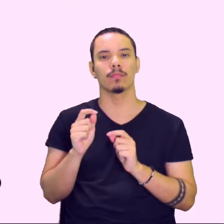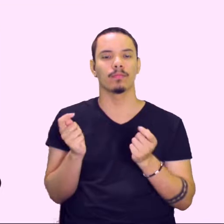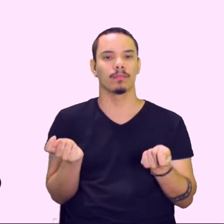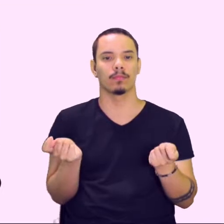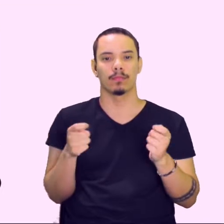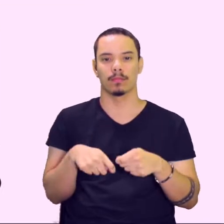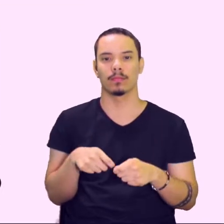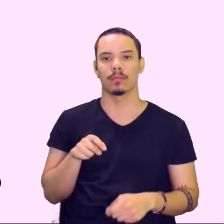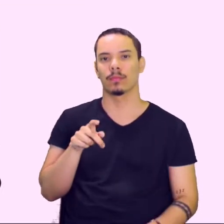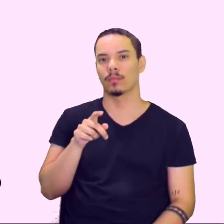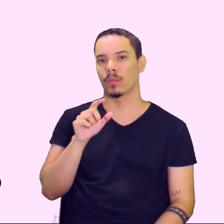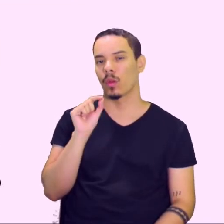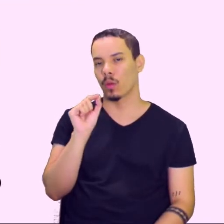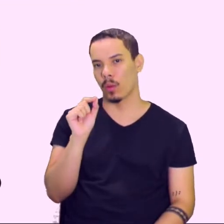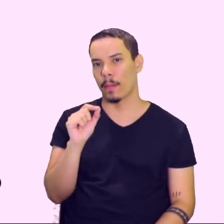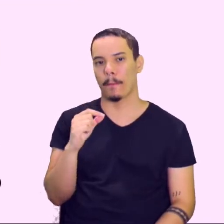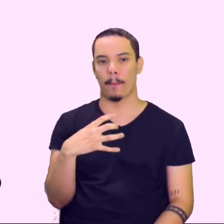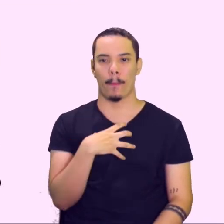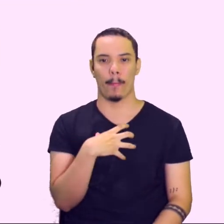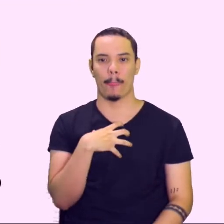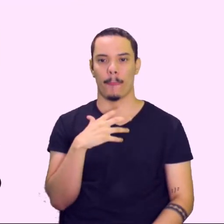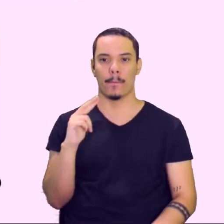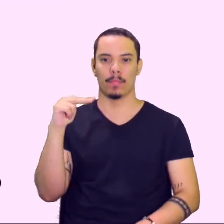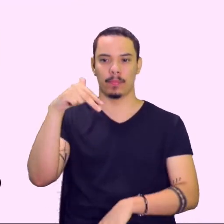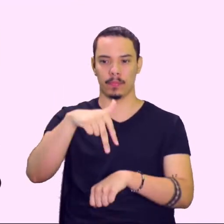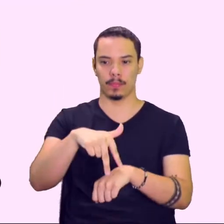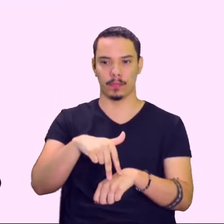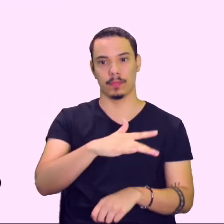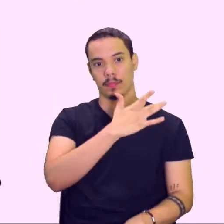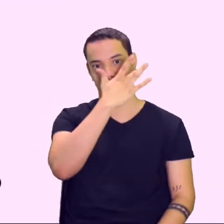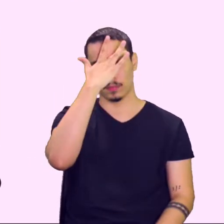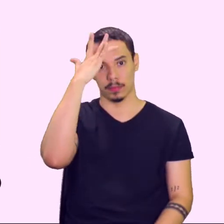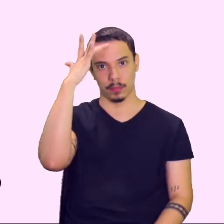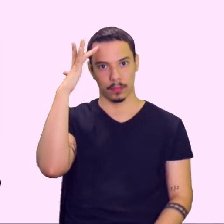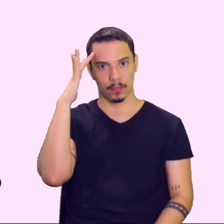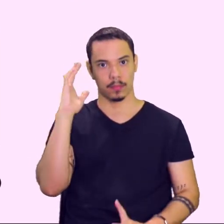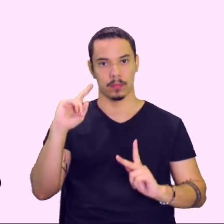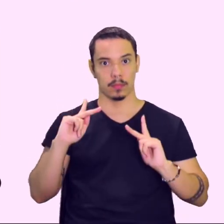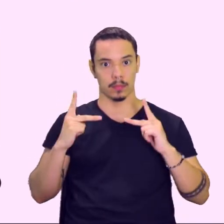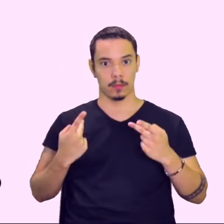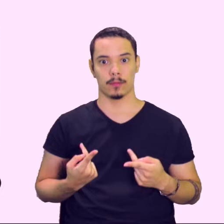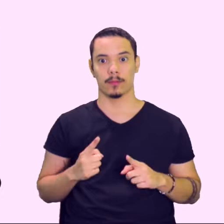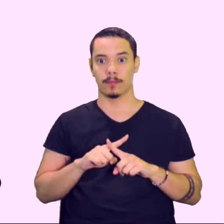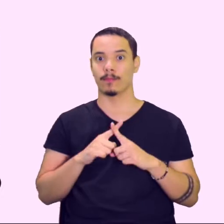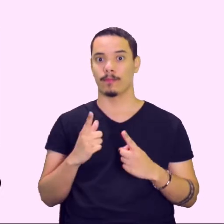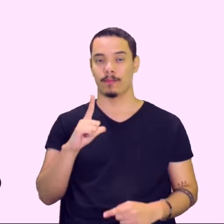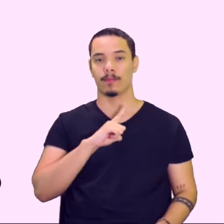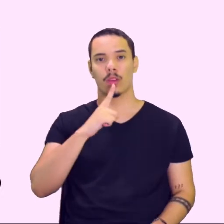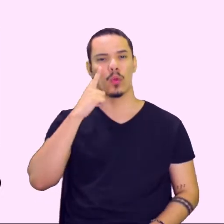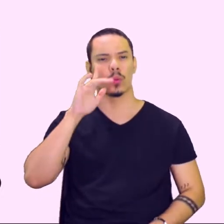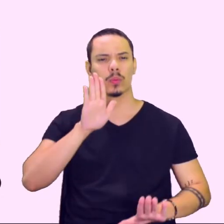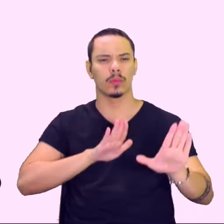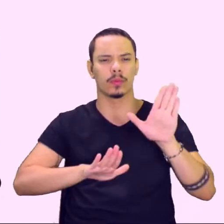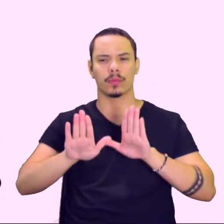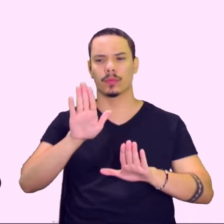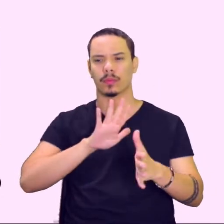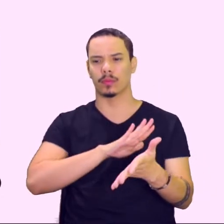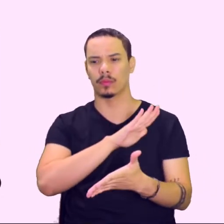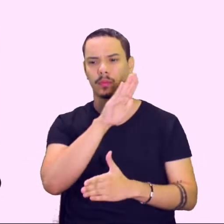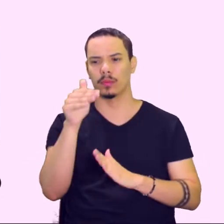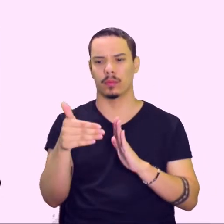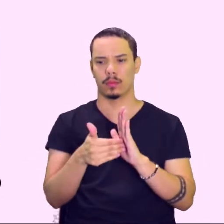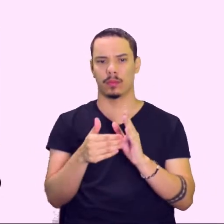professor Jorge, um certo grau de ocupação humana, mas aí existe todo o cuidado, né, que deve ser